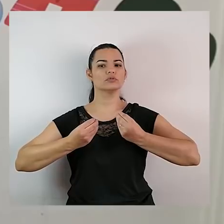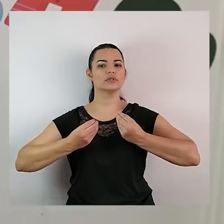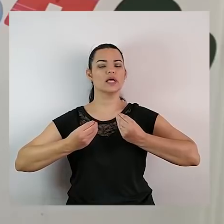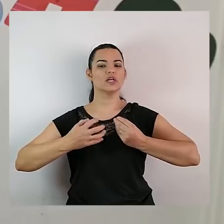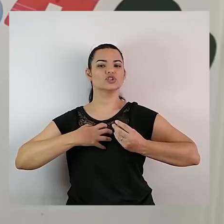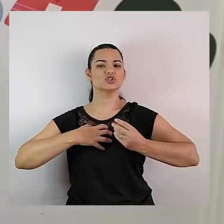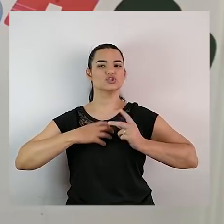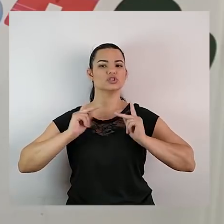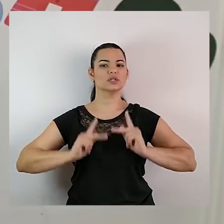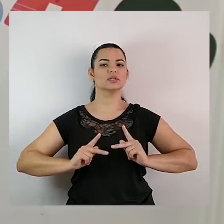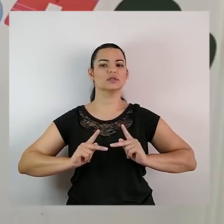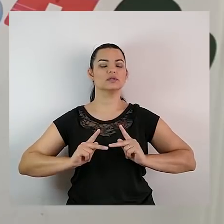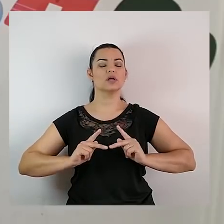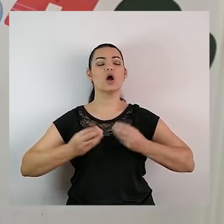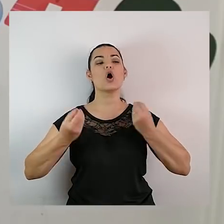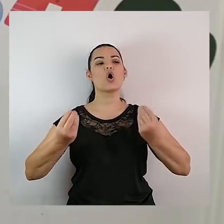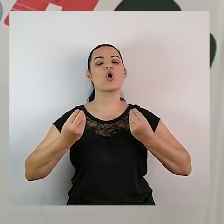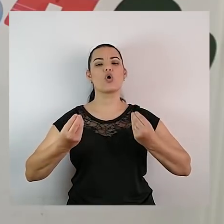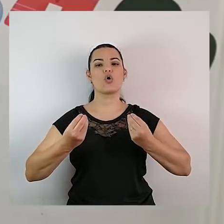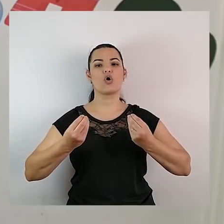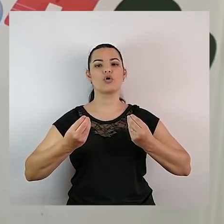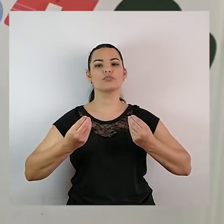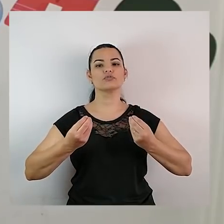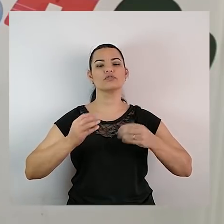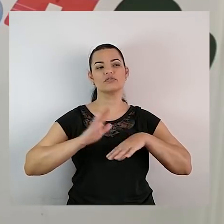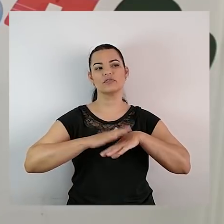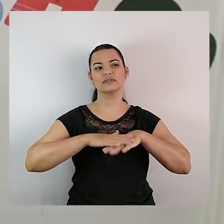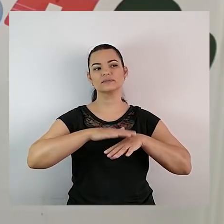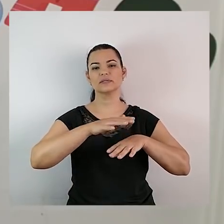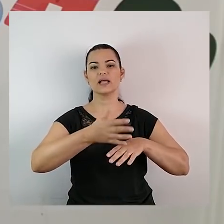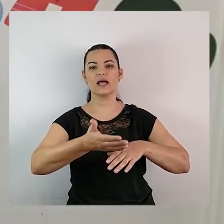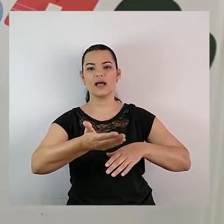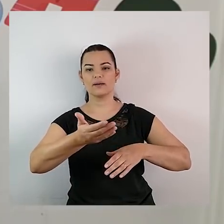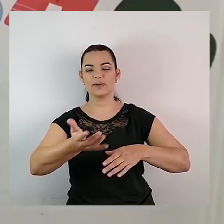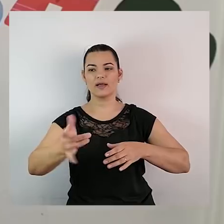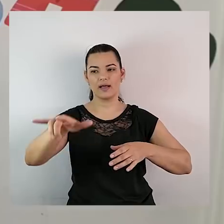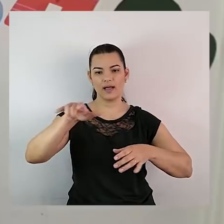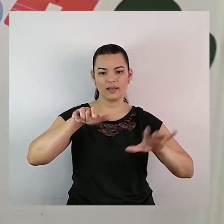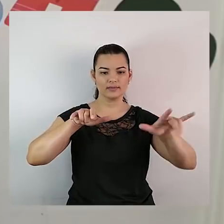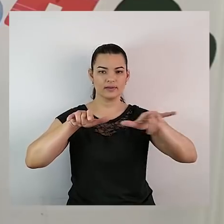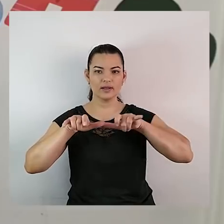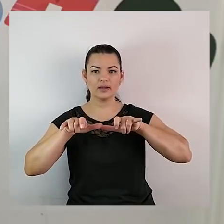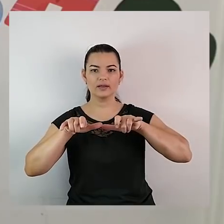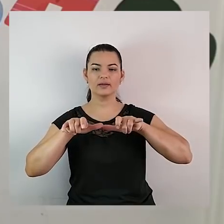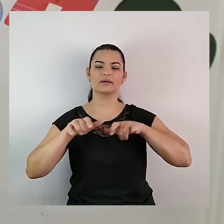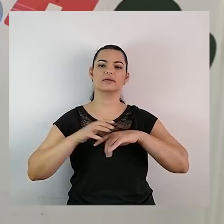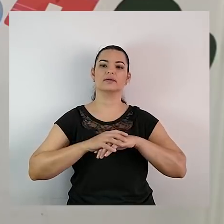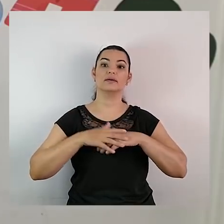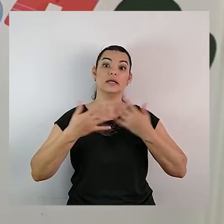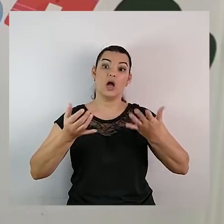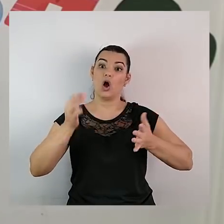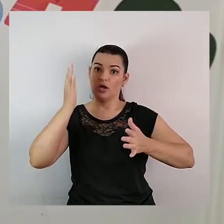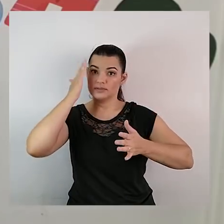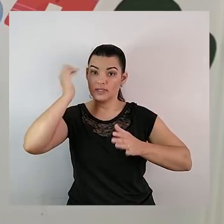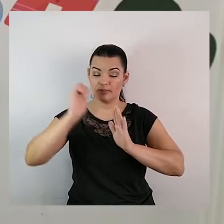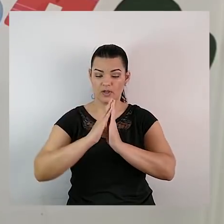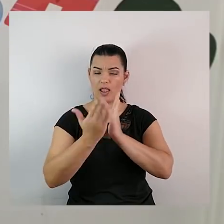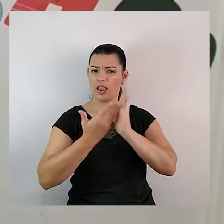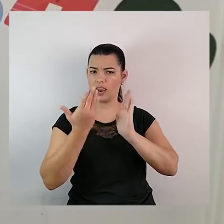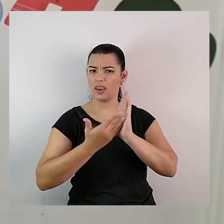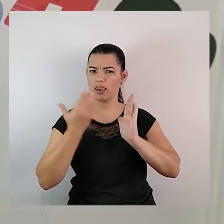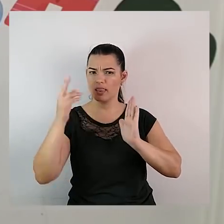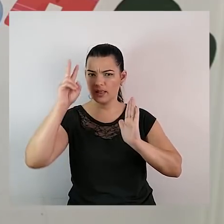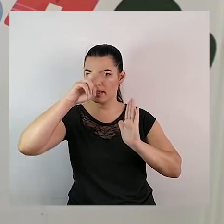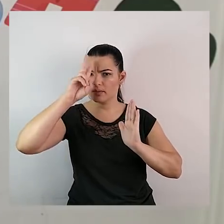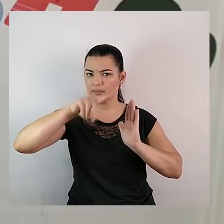atrair alguns seres vivos causadores de doenças. O livro, por exemplo, traz o rato.